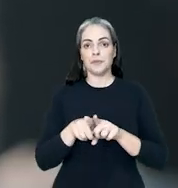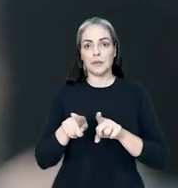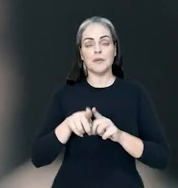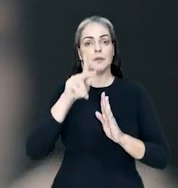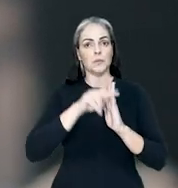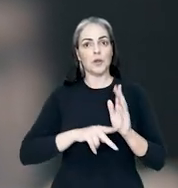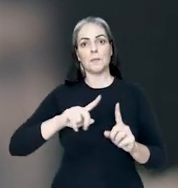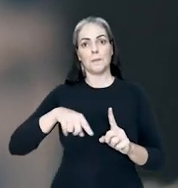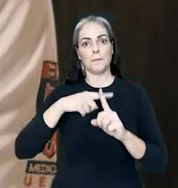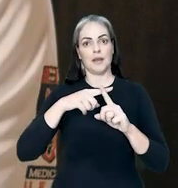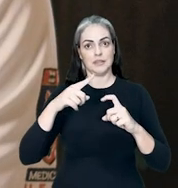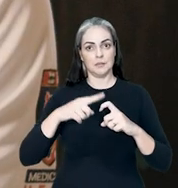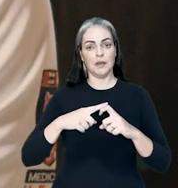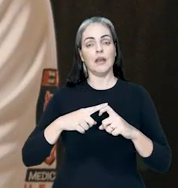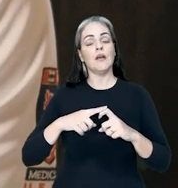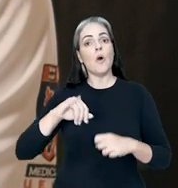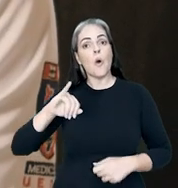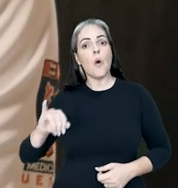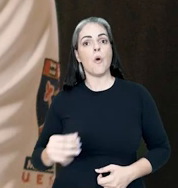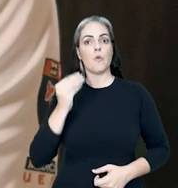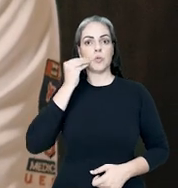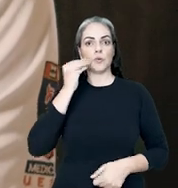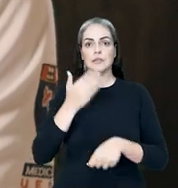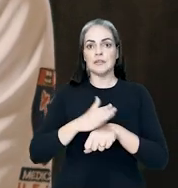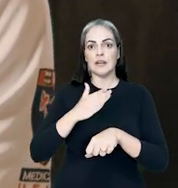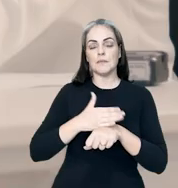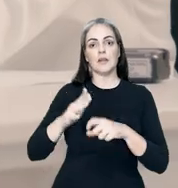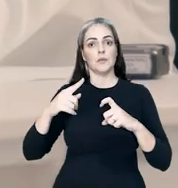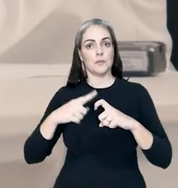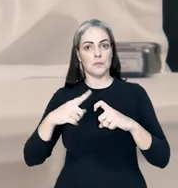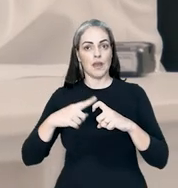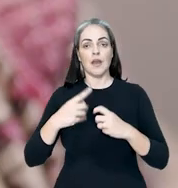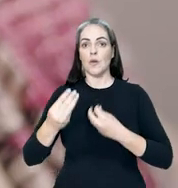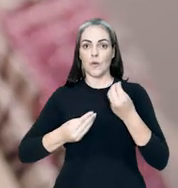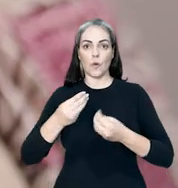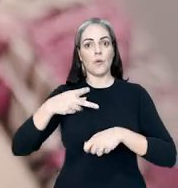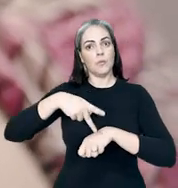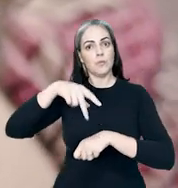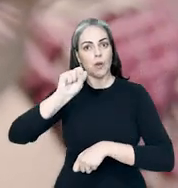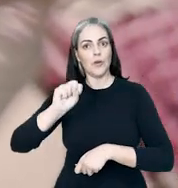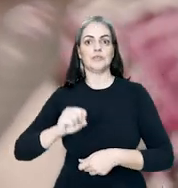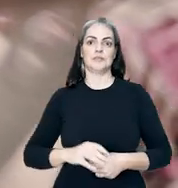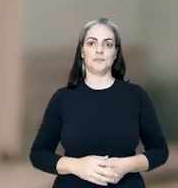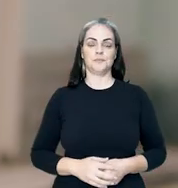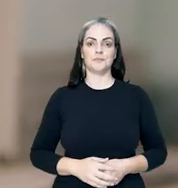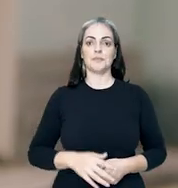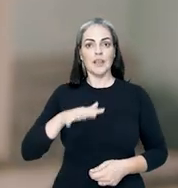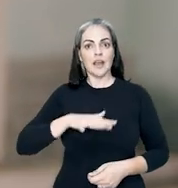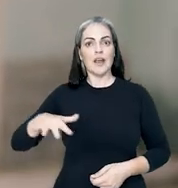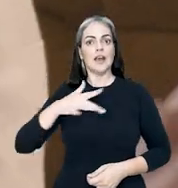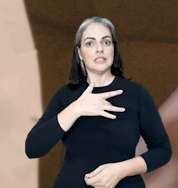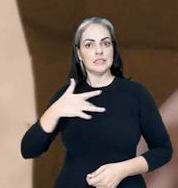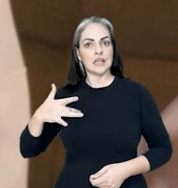tem a oportunidade de trazer uma qualificação médica, né? Com um curso de especialização